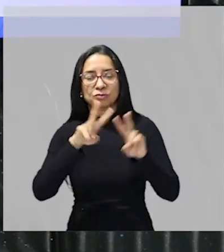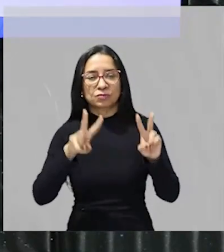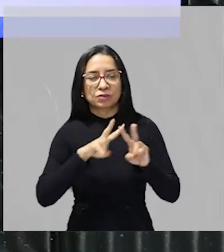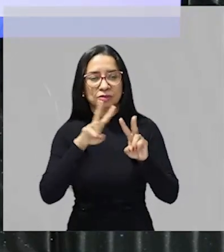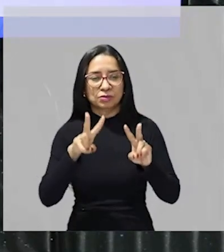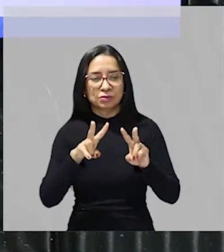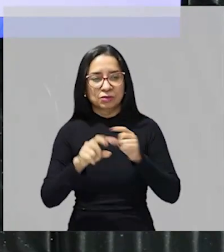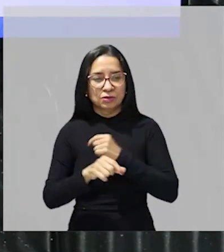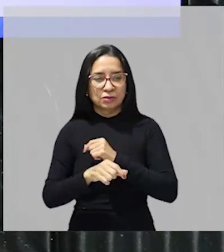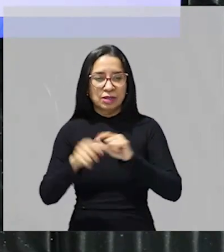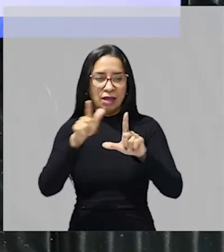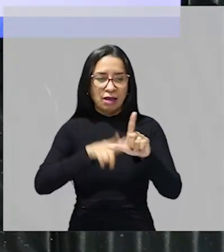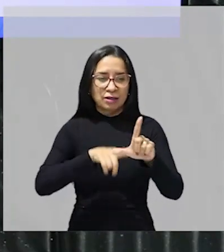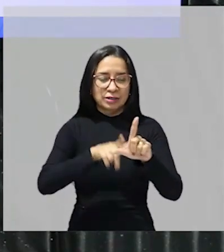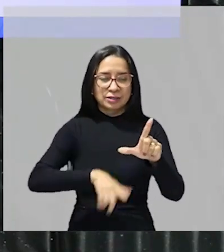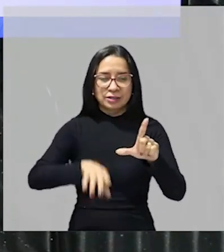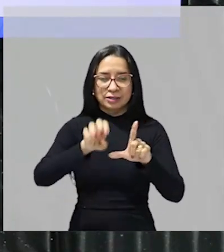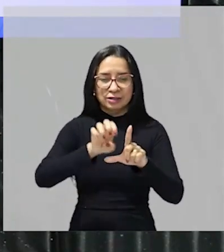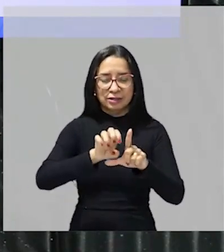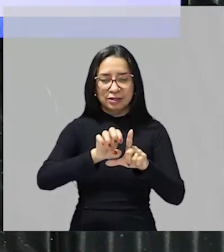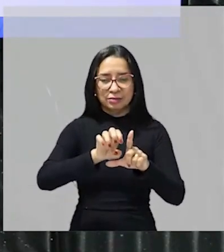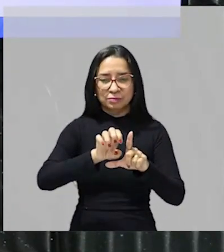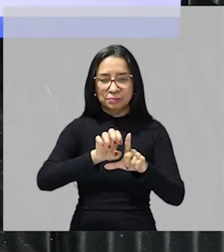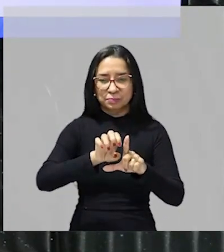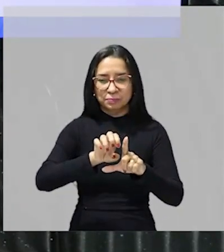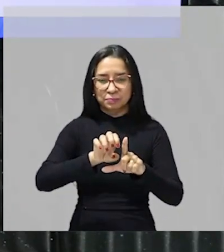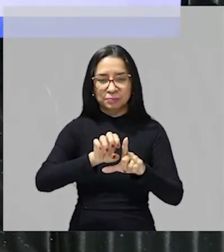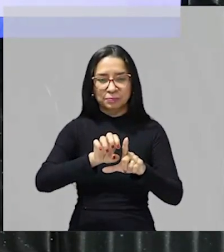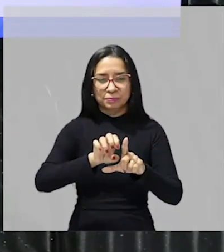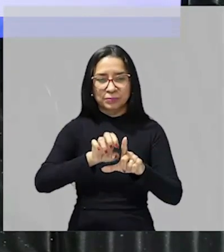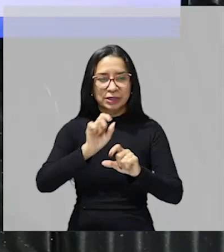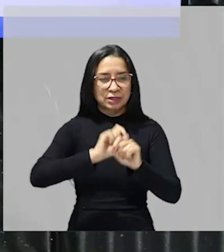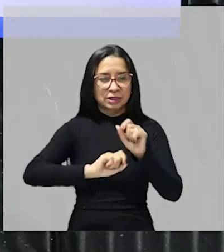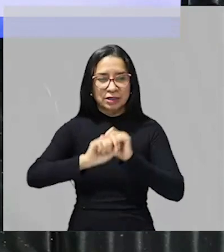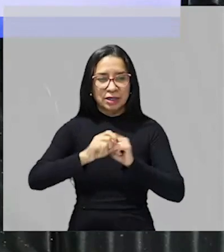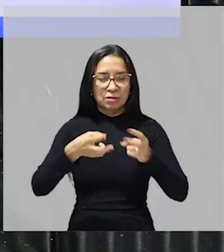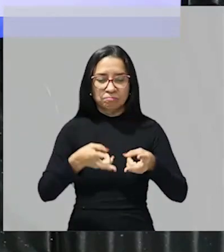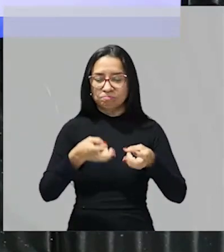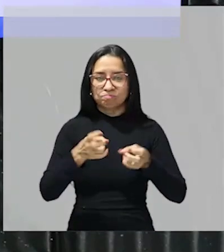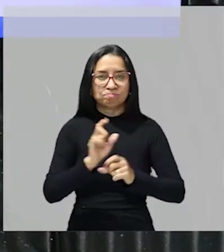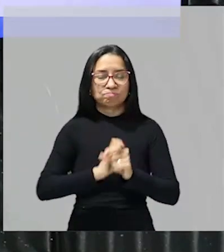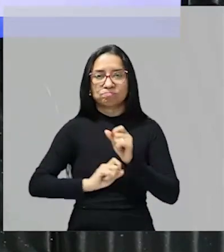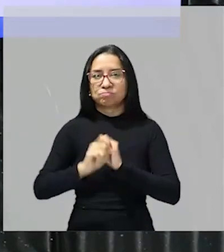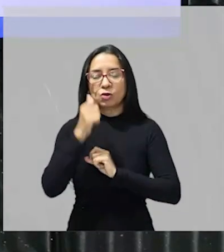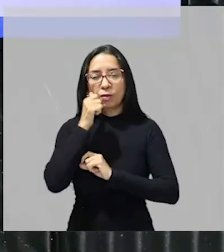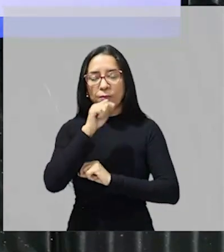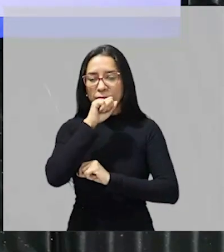E, presença recorrente de elementos sombrios que se revelam nos sonhos, e que ela não percebeu.